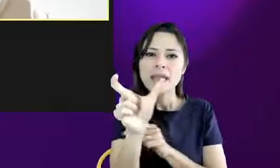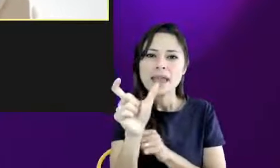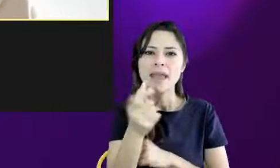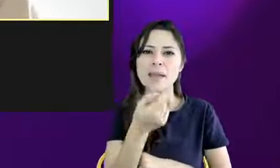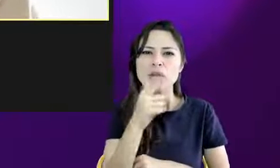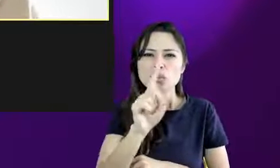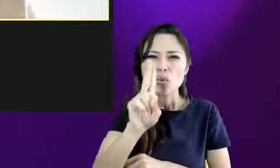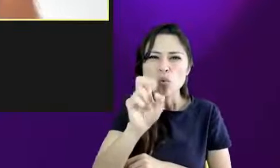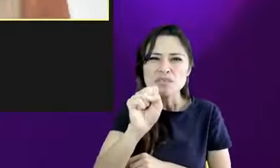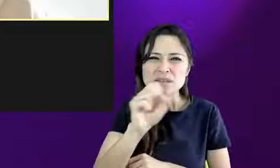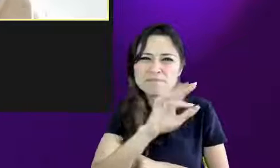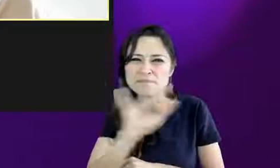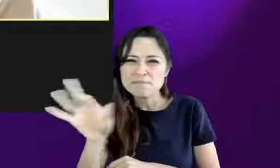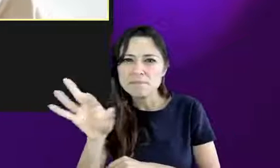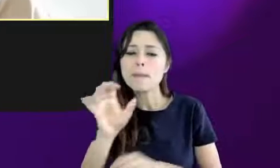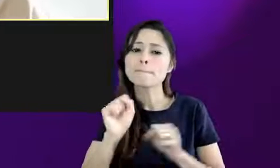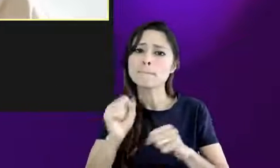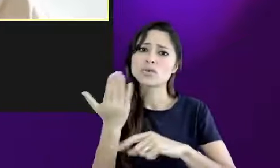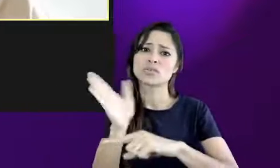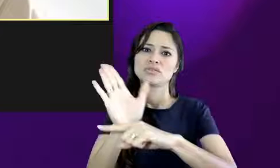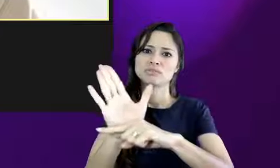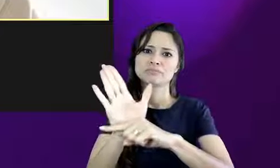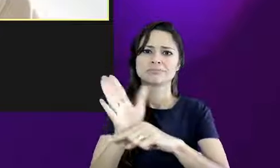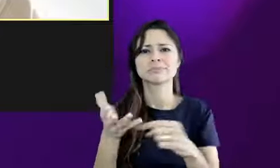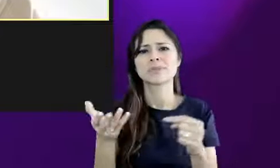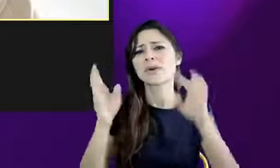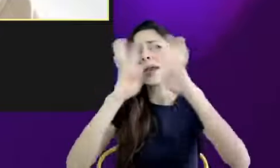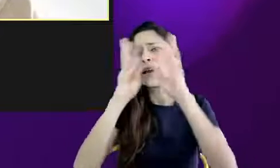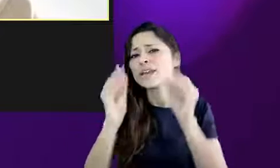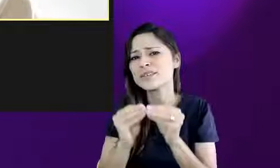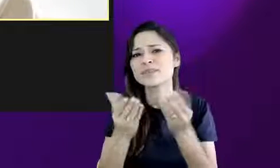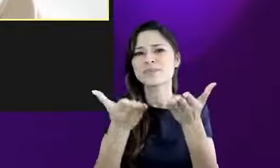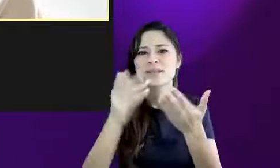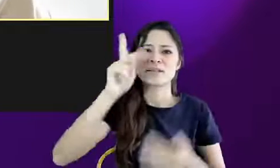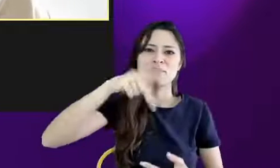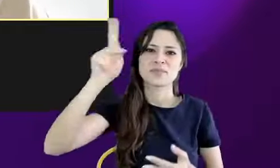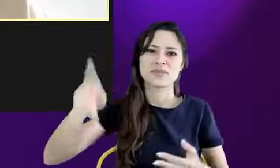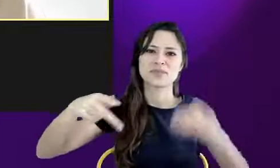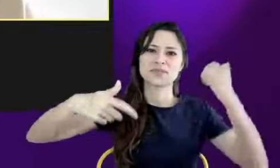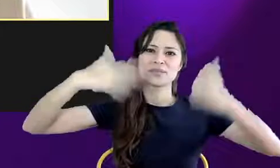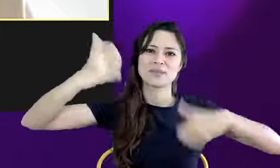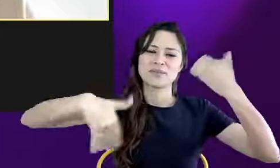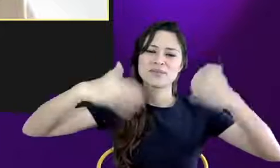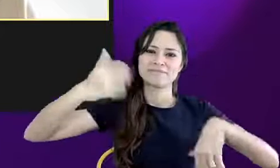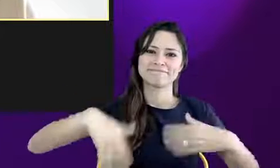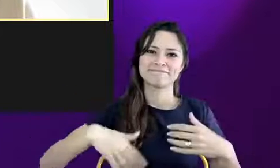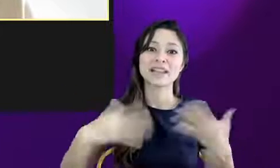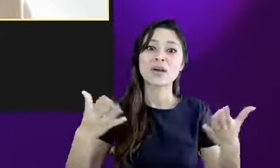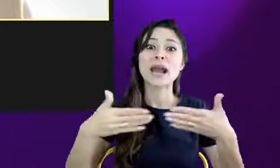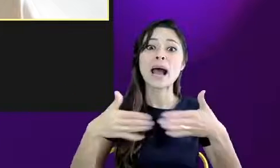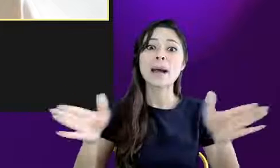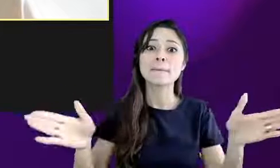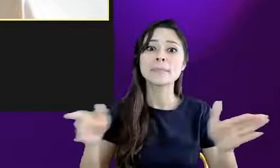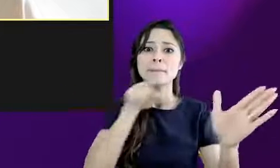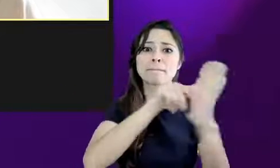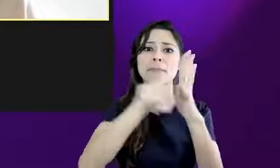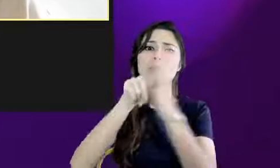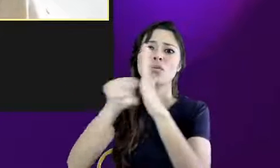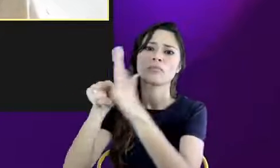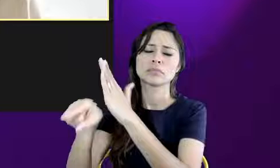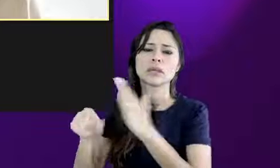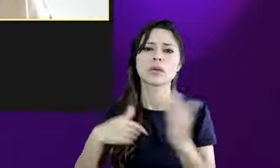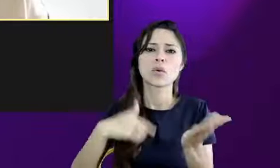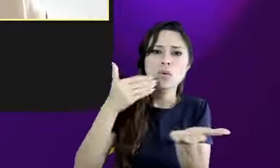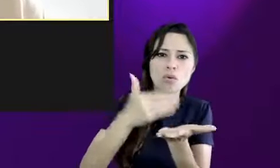situação. Então, esse é mais ou menos um resumo do que o professor Marco colocou, e aí, então, eu vou abrir para as perguntas. Eu começo